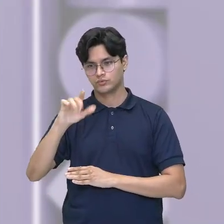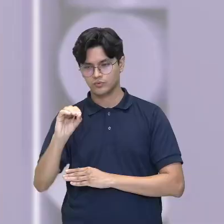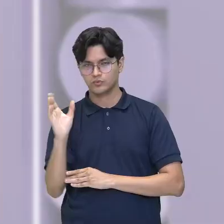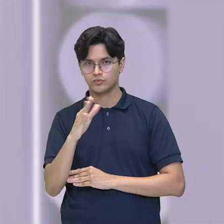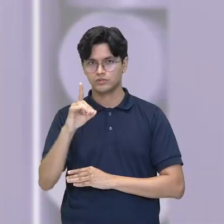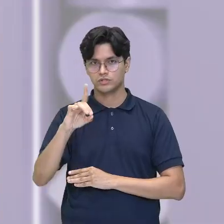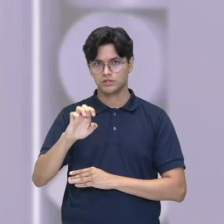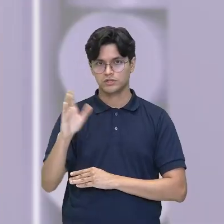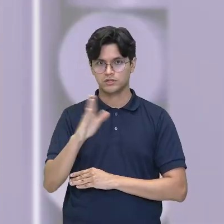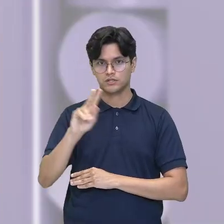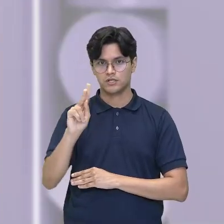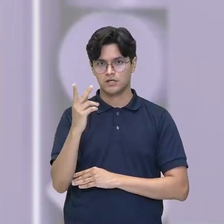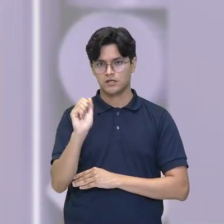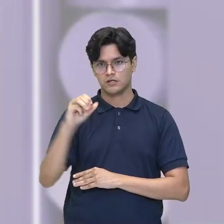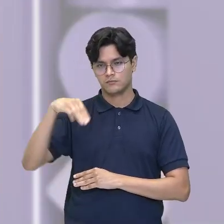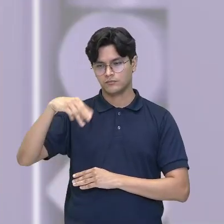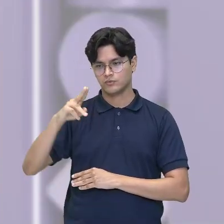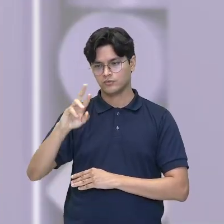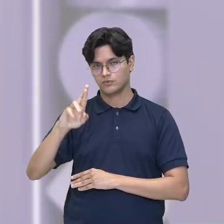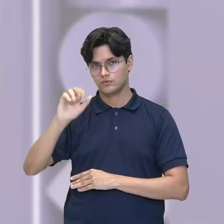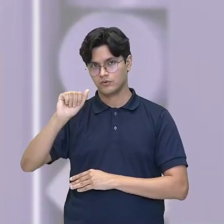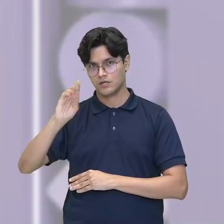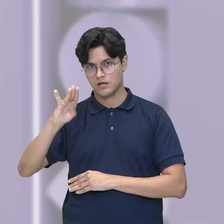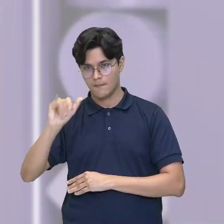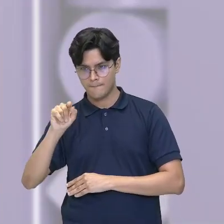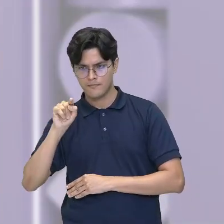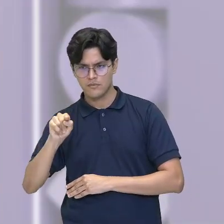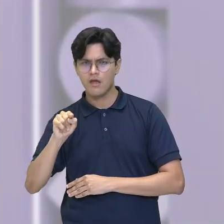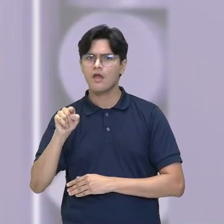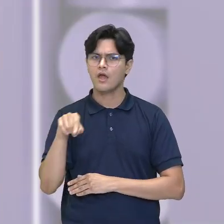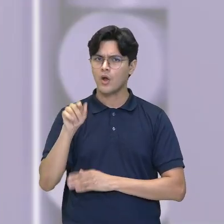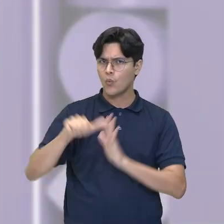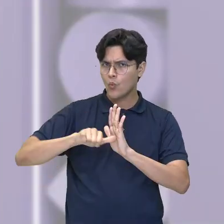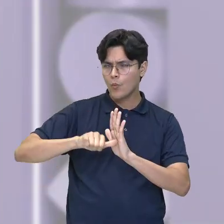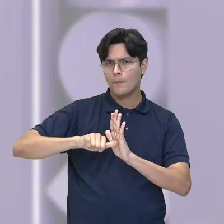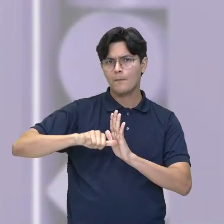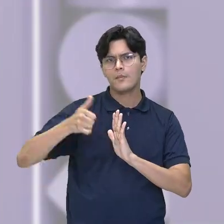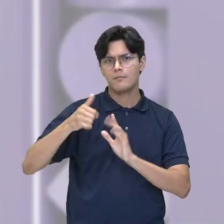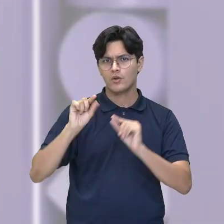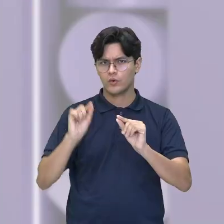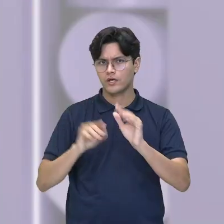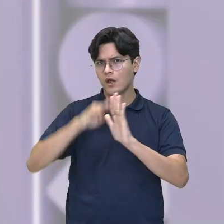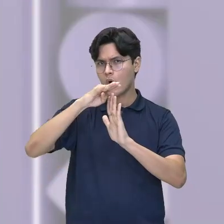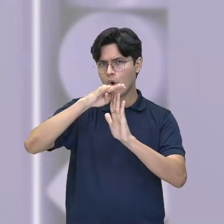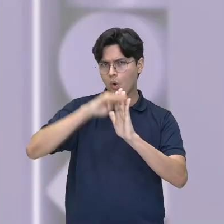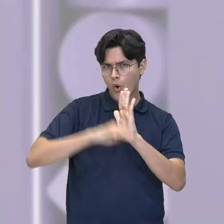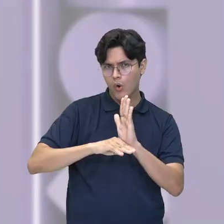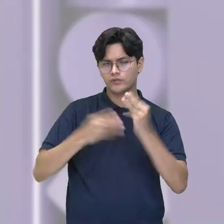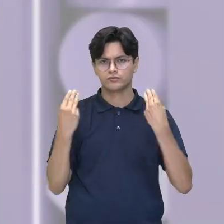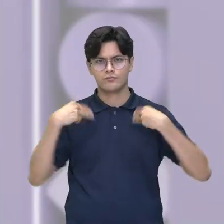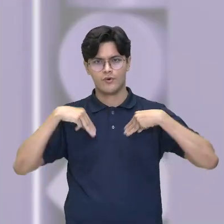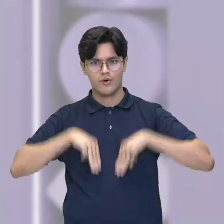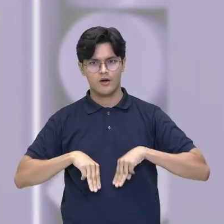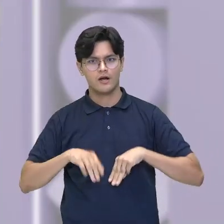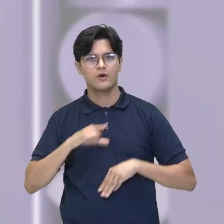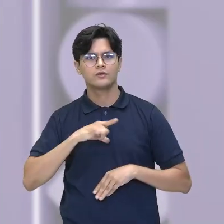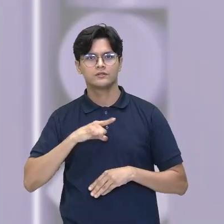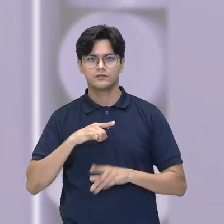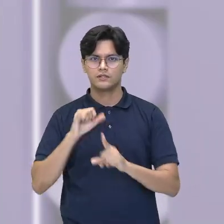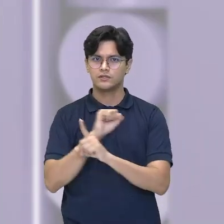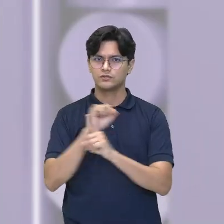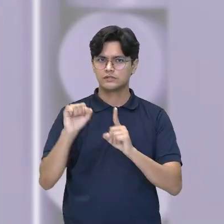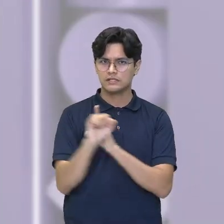primeiras codificações morais e legislativas que a humanidade tem na verdade, notícia no campo do direito,